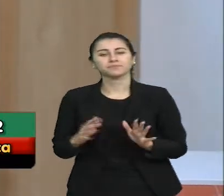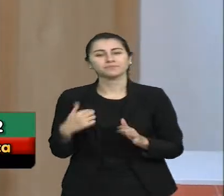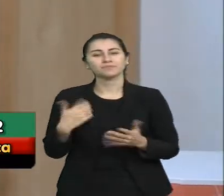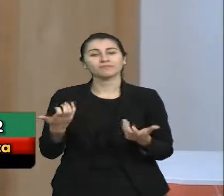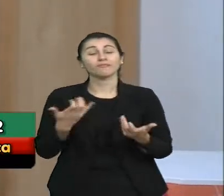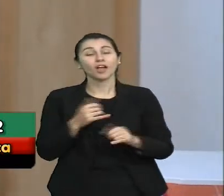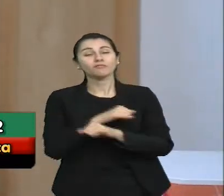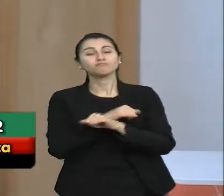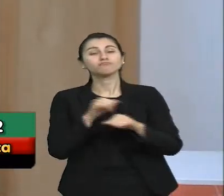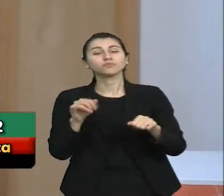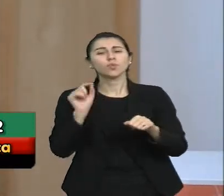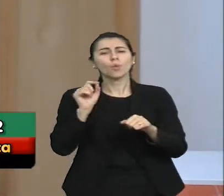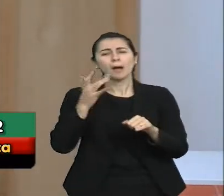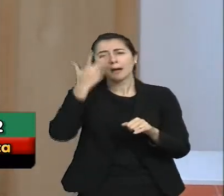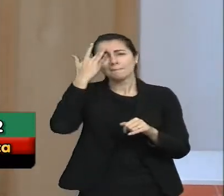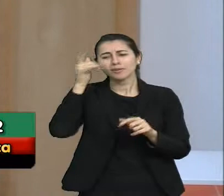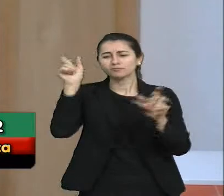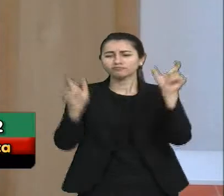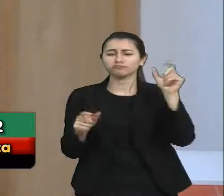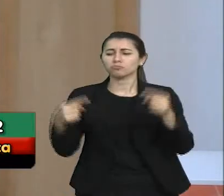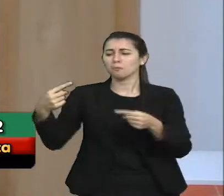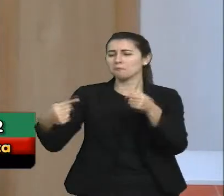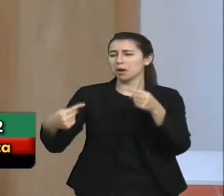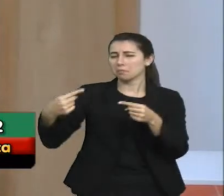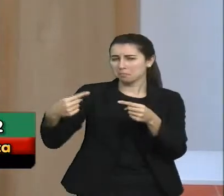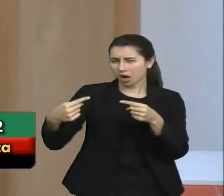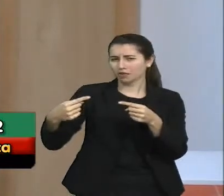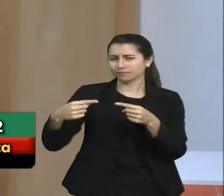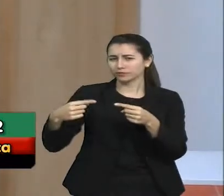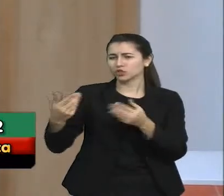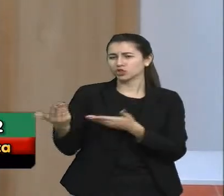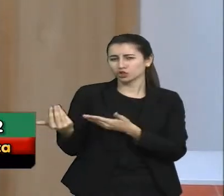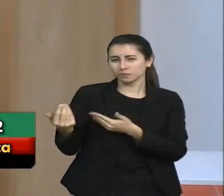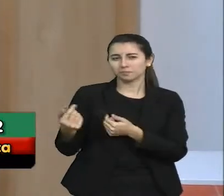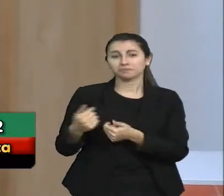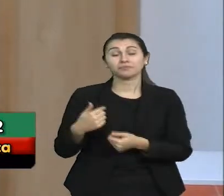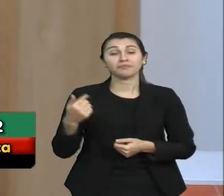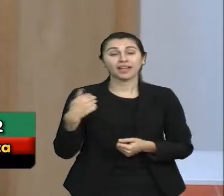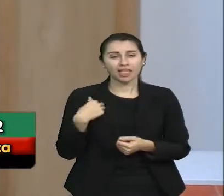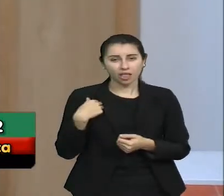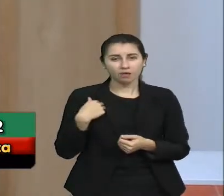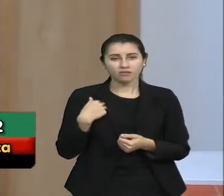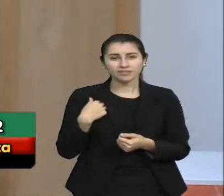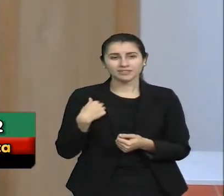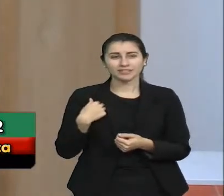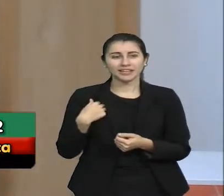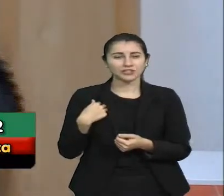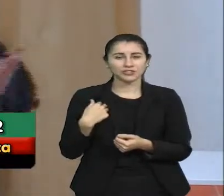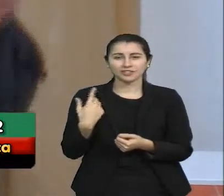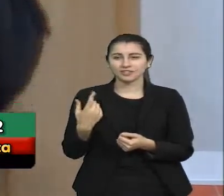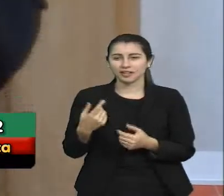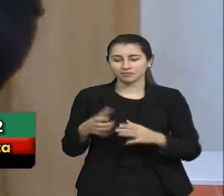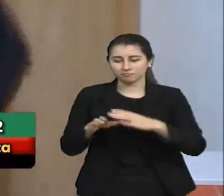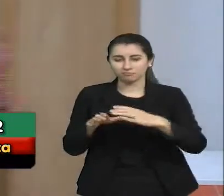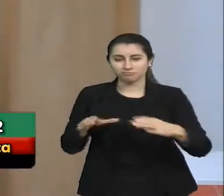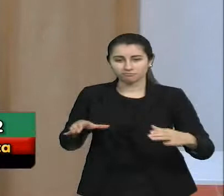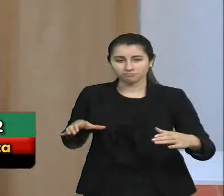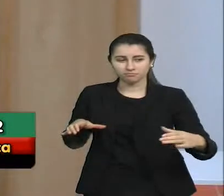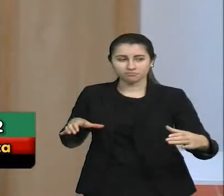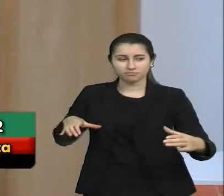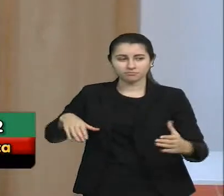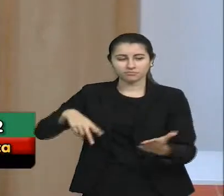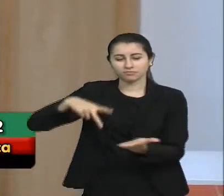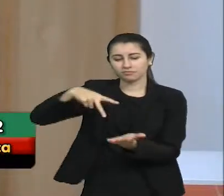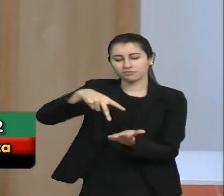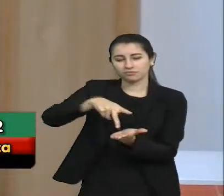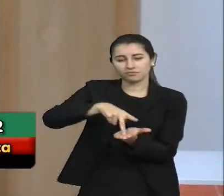aconteceu com os jovens que eu trabalho. Eu ando de skate há 23 anos, então é pista, eu sou todo quebrado de skate, né?